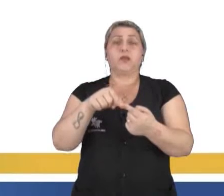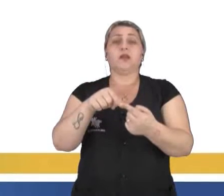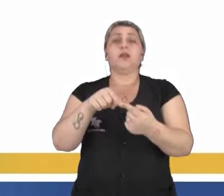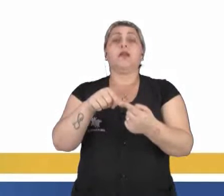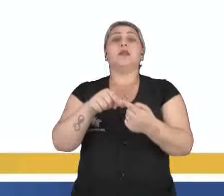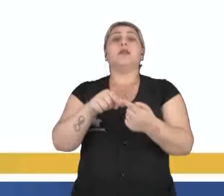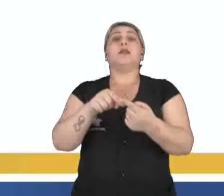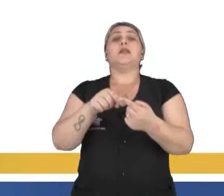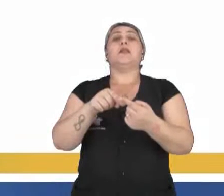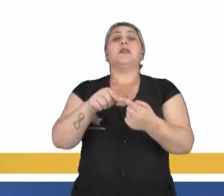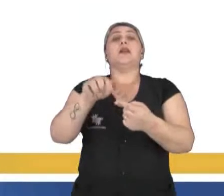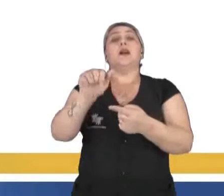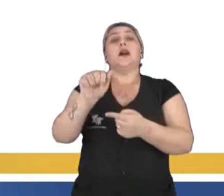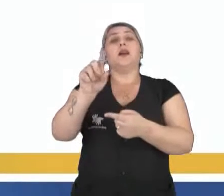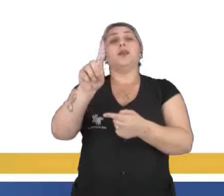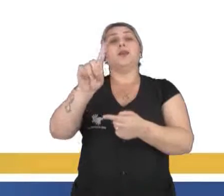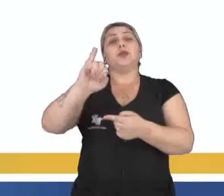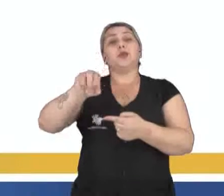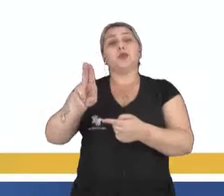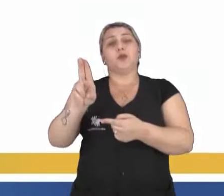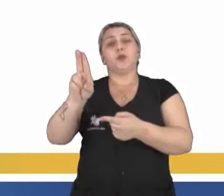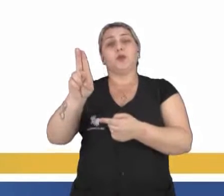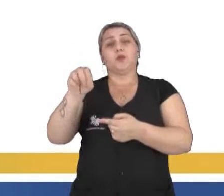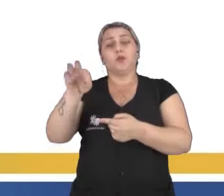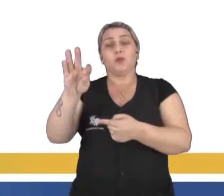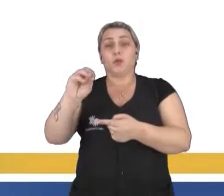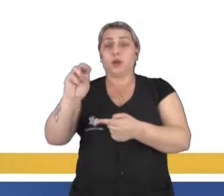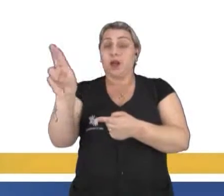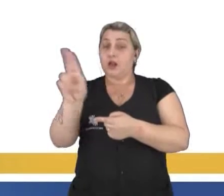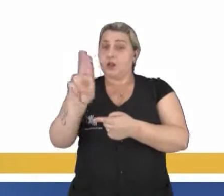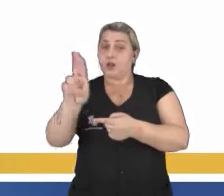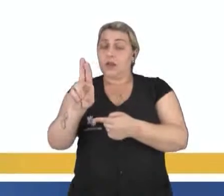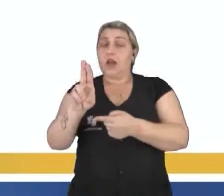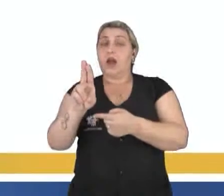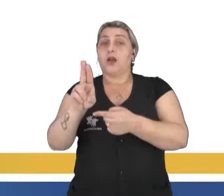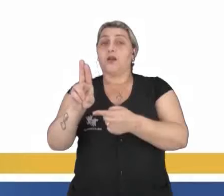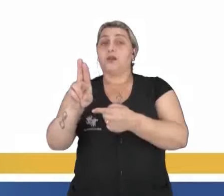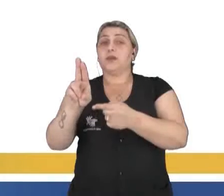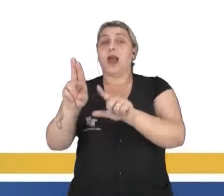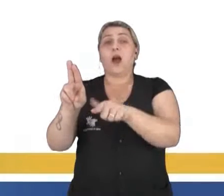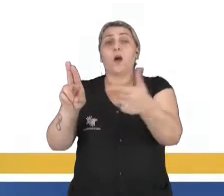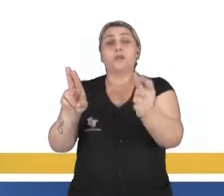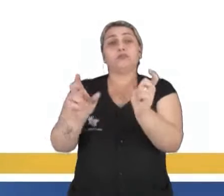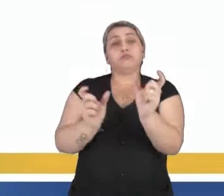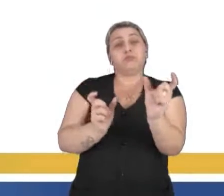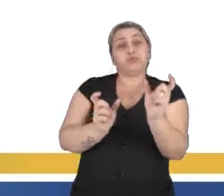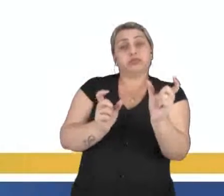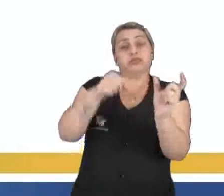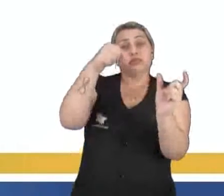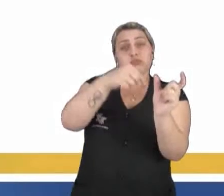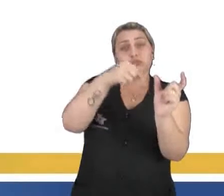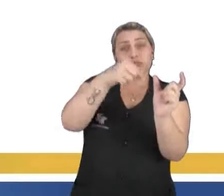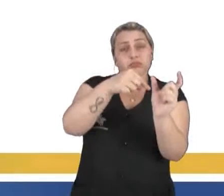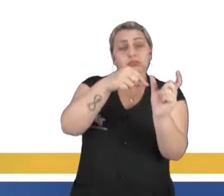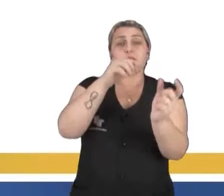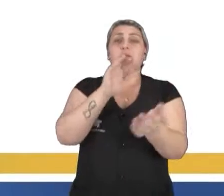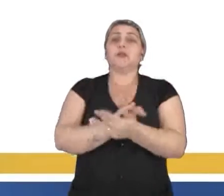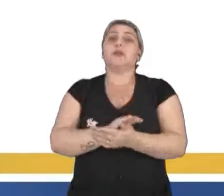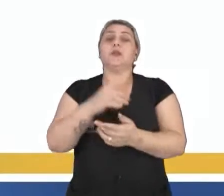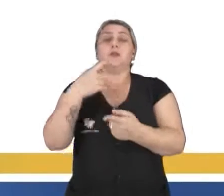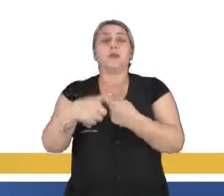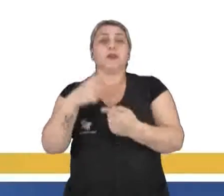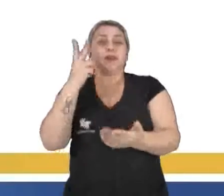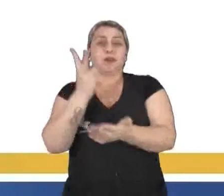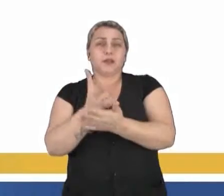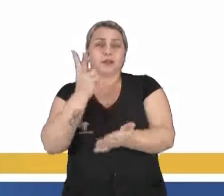adjunto adnominal e do termo antecedente então ele vai adjunto ali porque